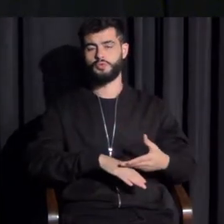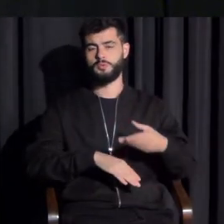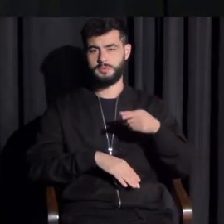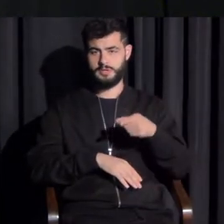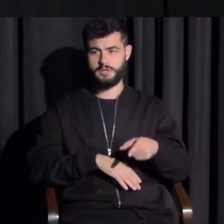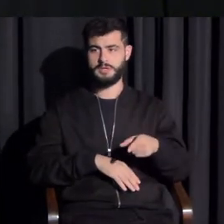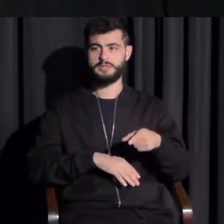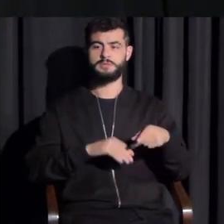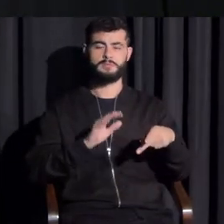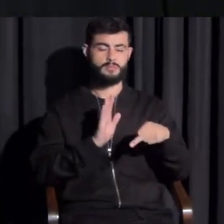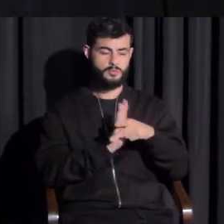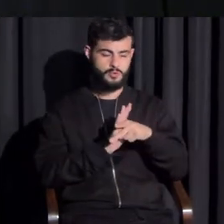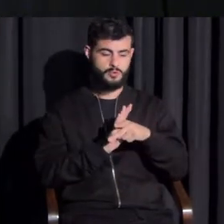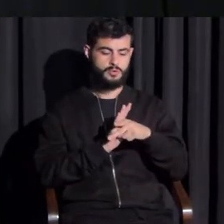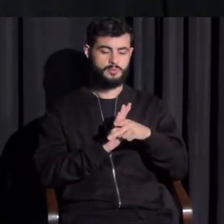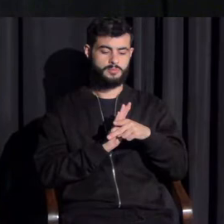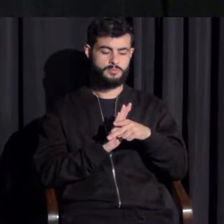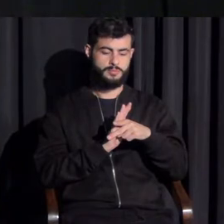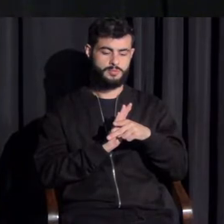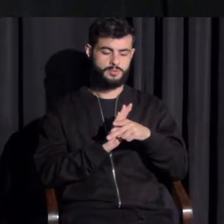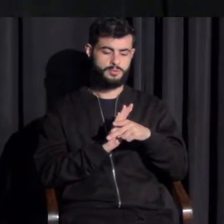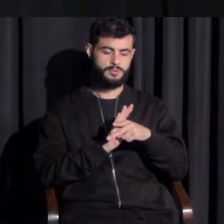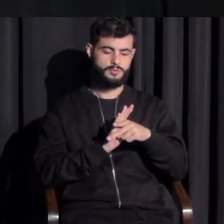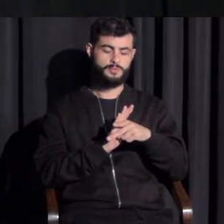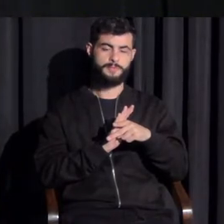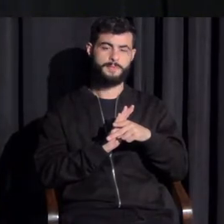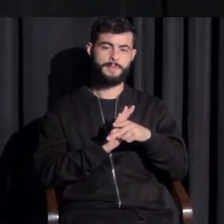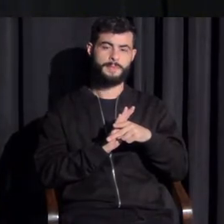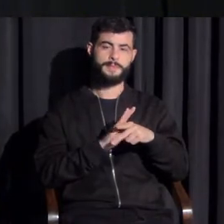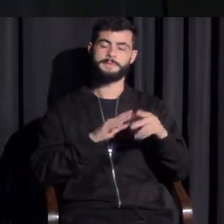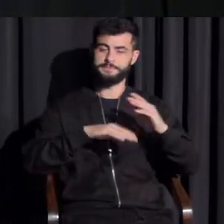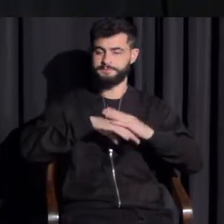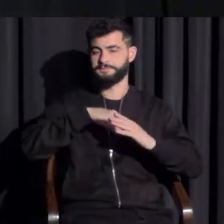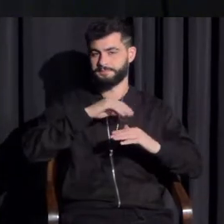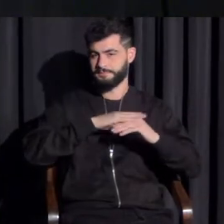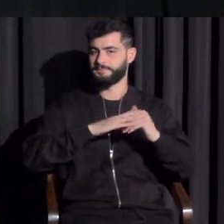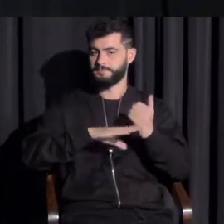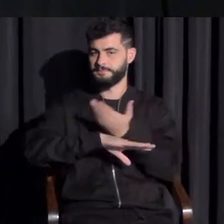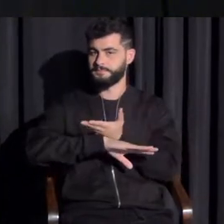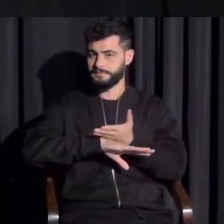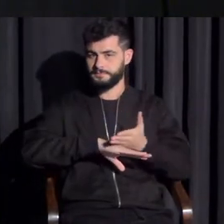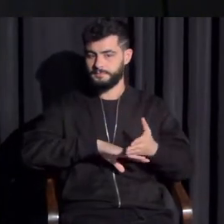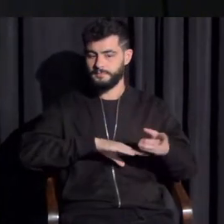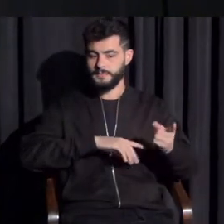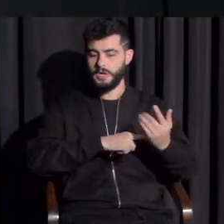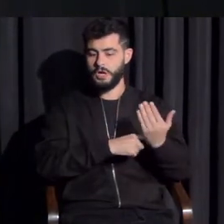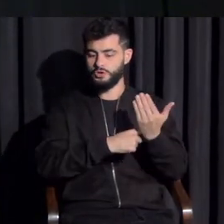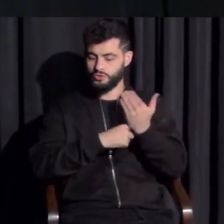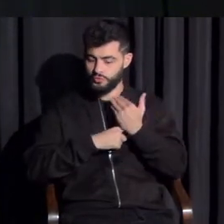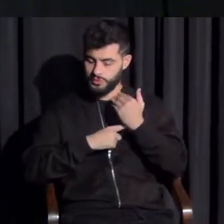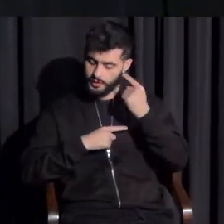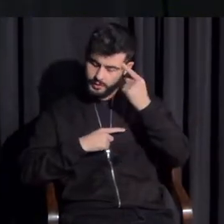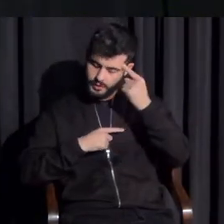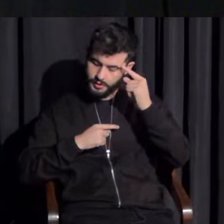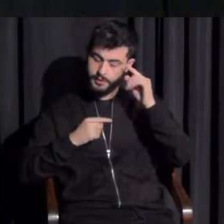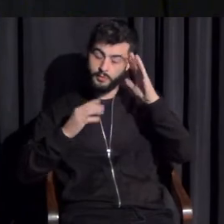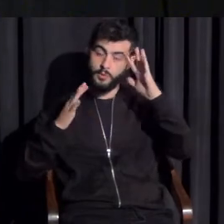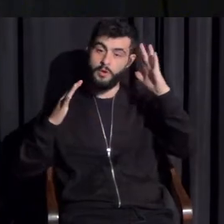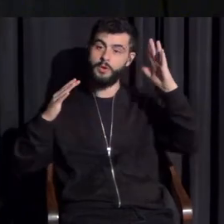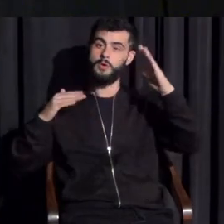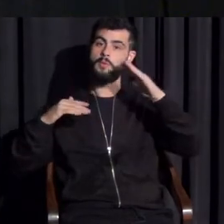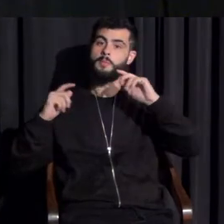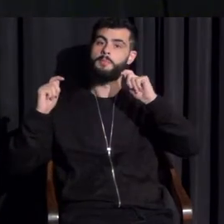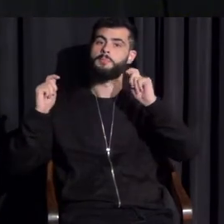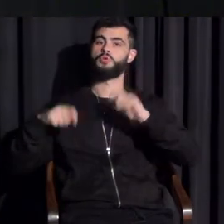fontes do Henri Lefebvre também, né? Elas vão construindo esse impossível dentro do possível, né? Pensando dialeticamente,